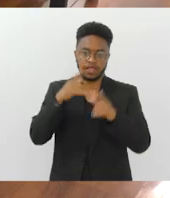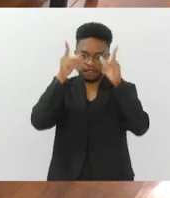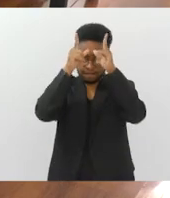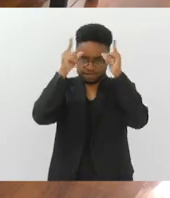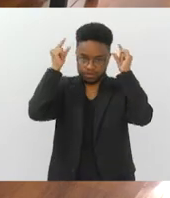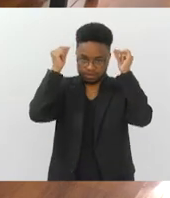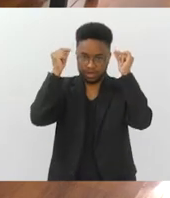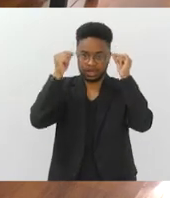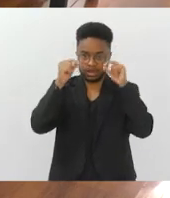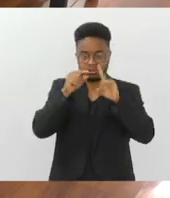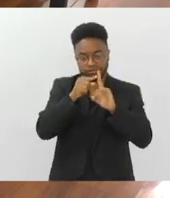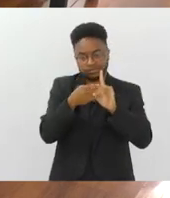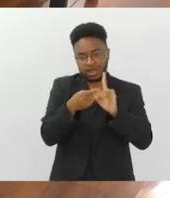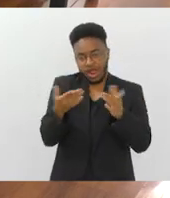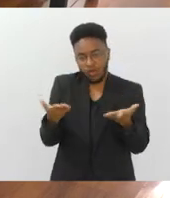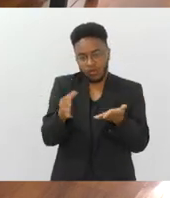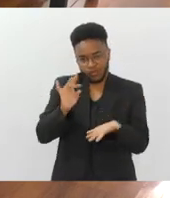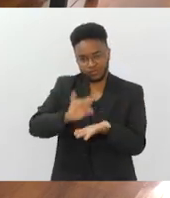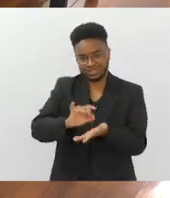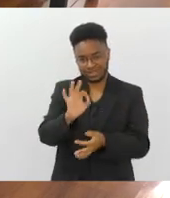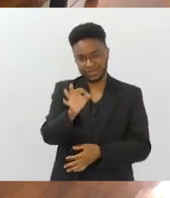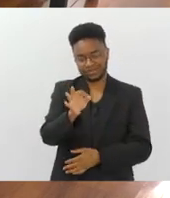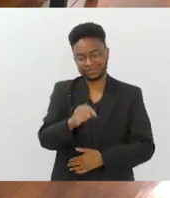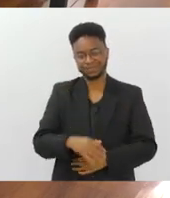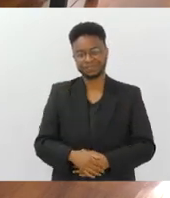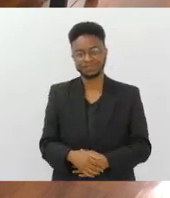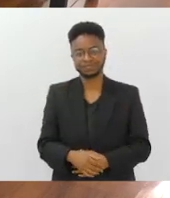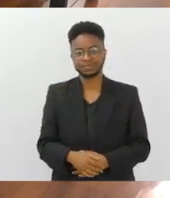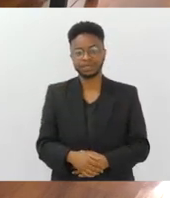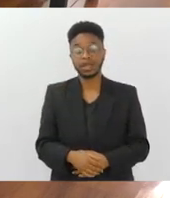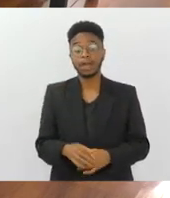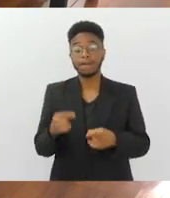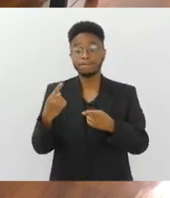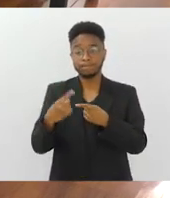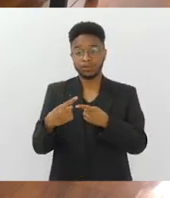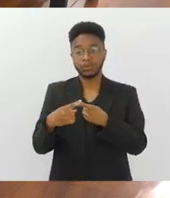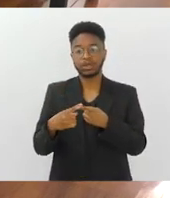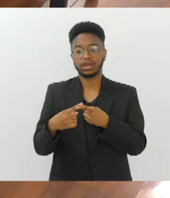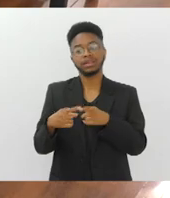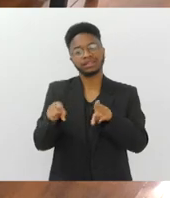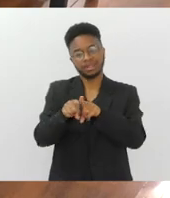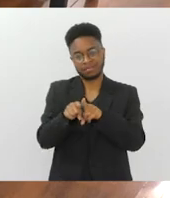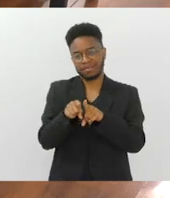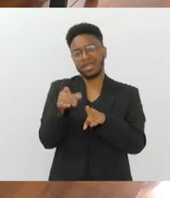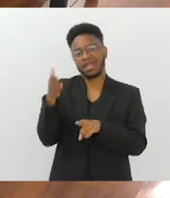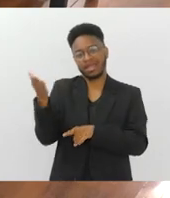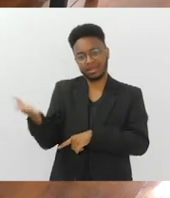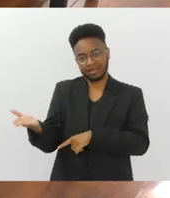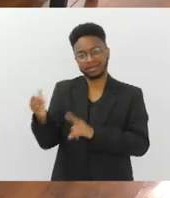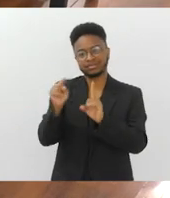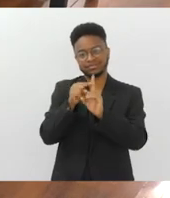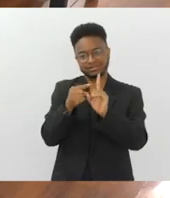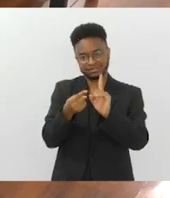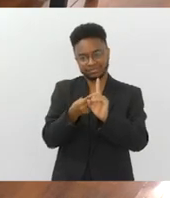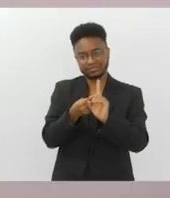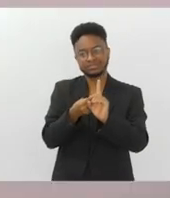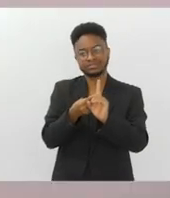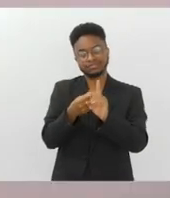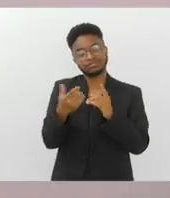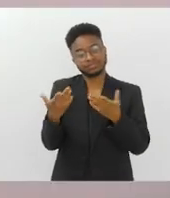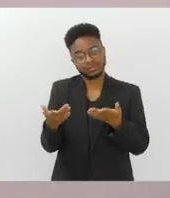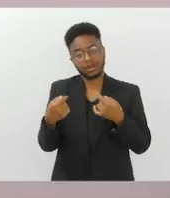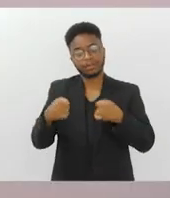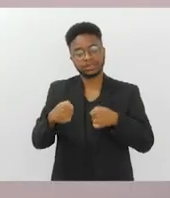agora oficialmente, né, Rô? Porque está gestando também procurar essa rede